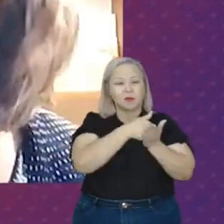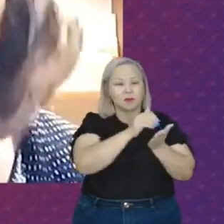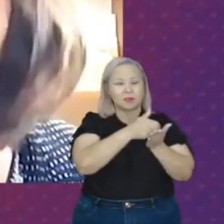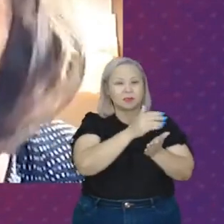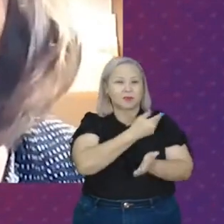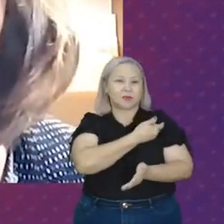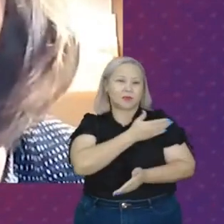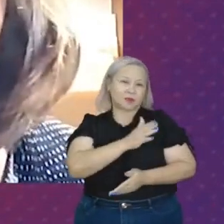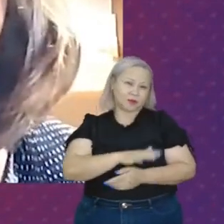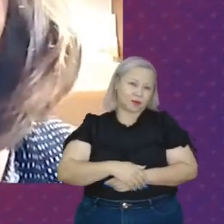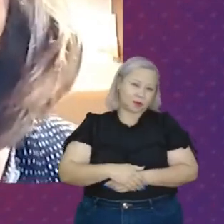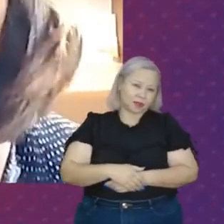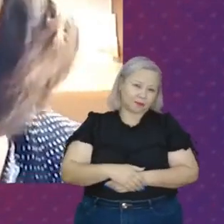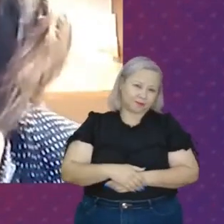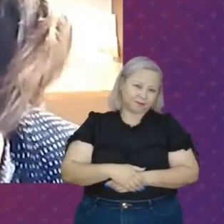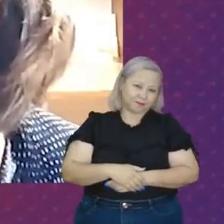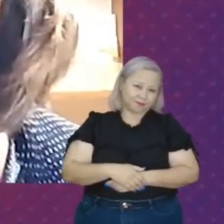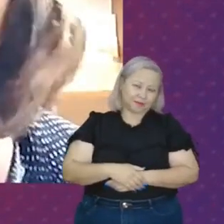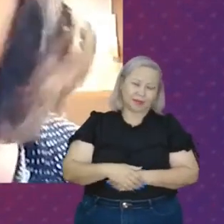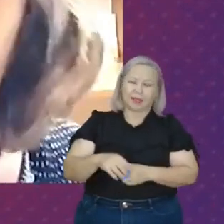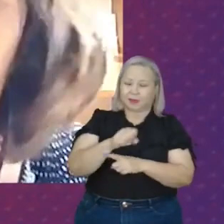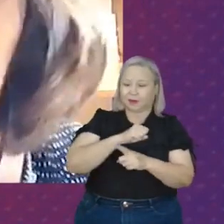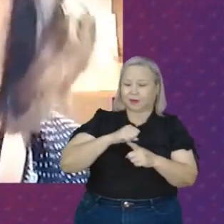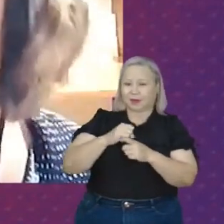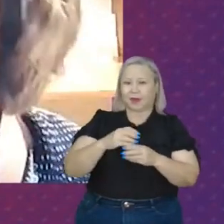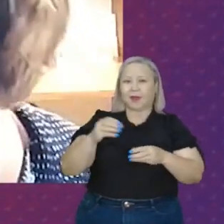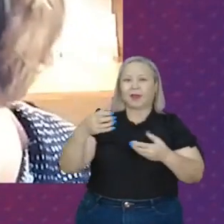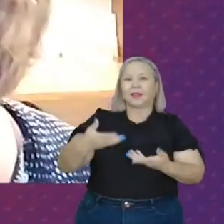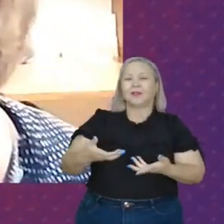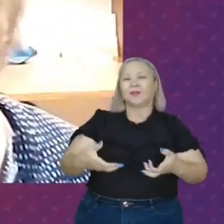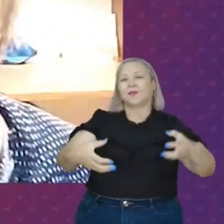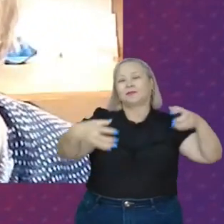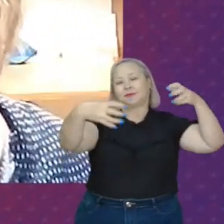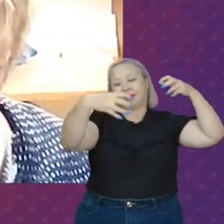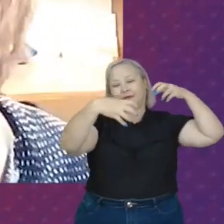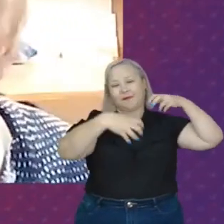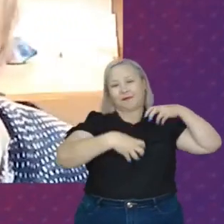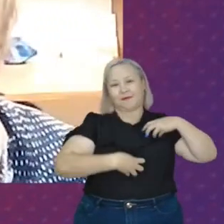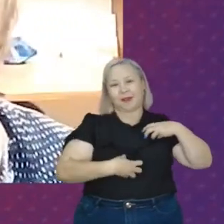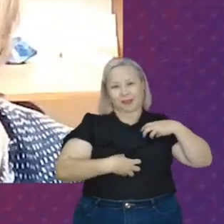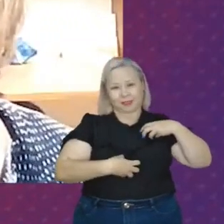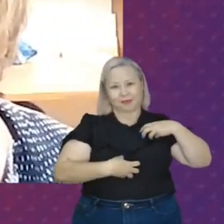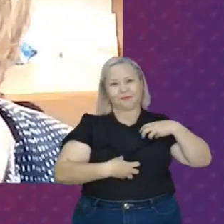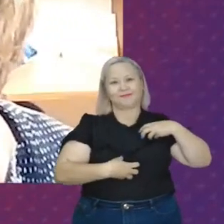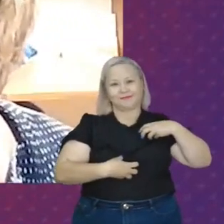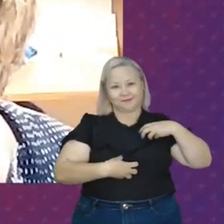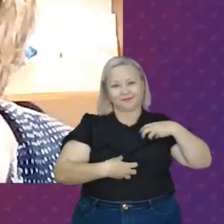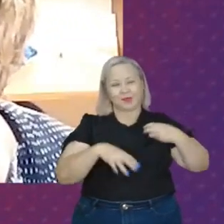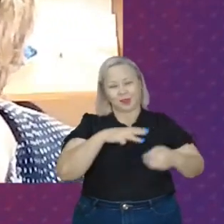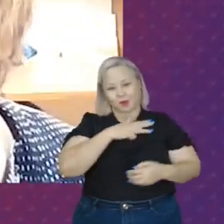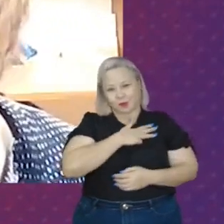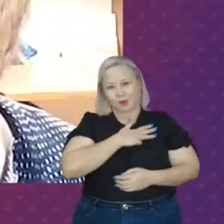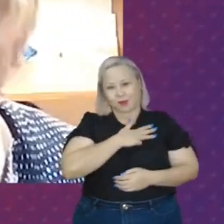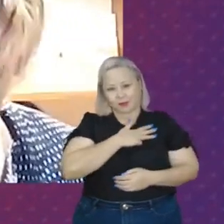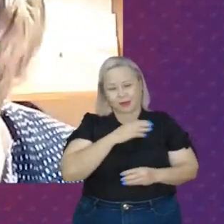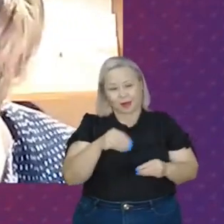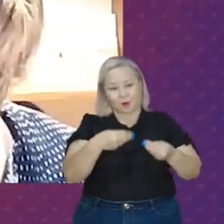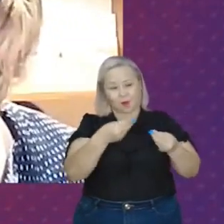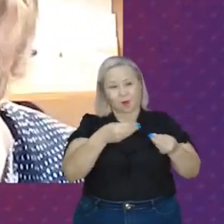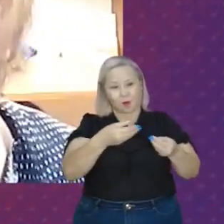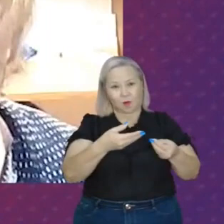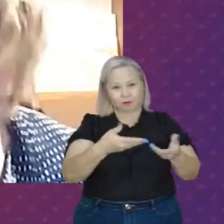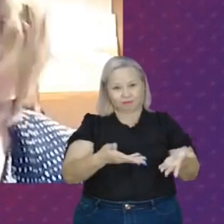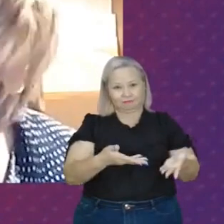colocou a faixa presidencial, representando o povo brasileiro em Luiz Inácio Lula da Silva. Porque a gente